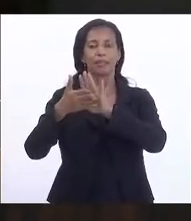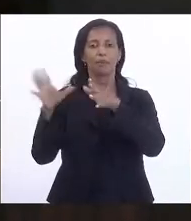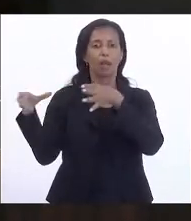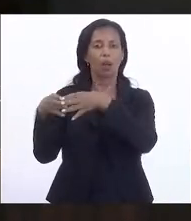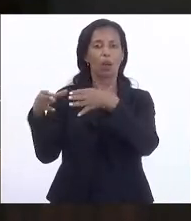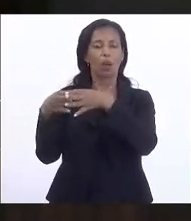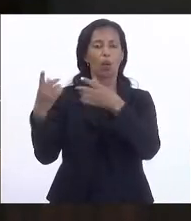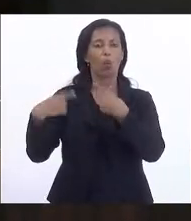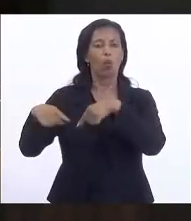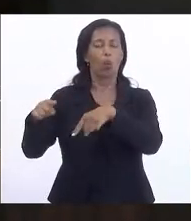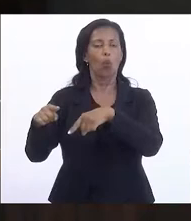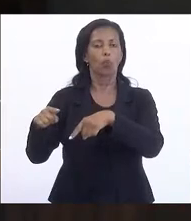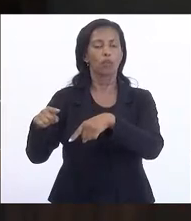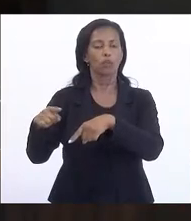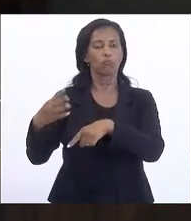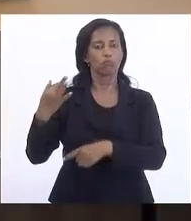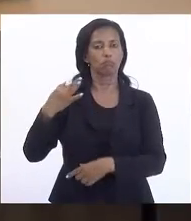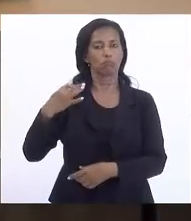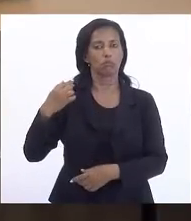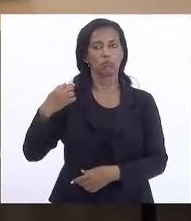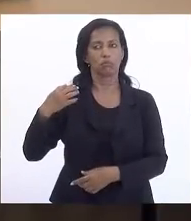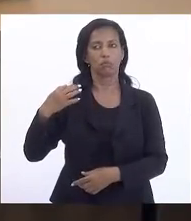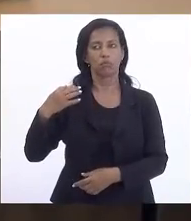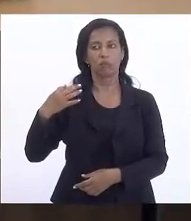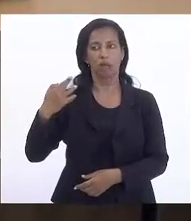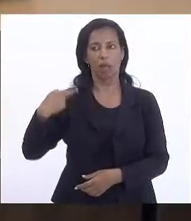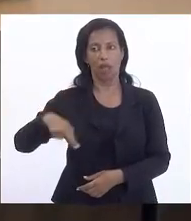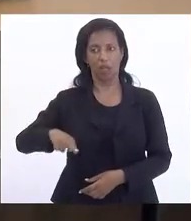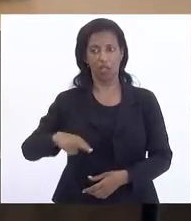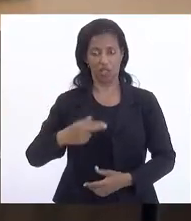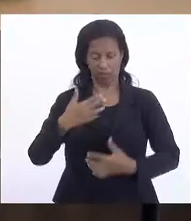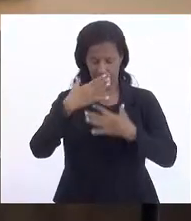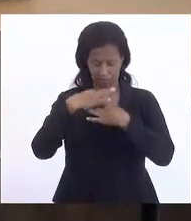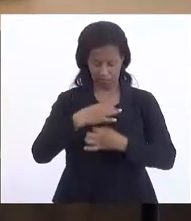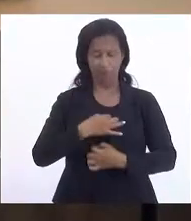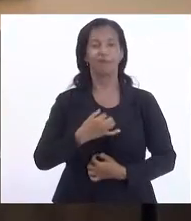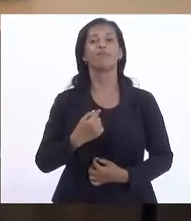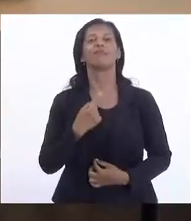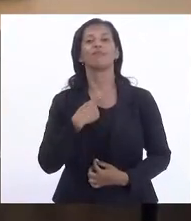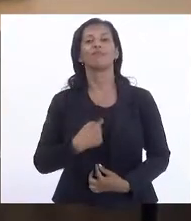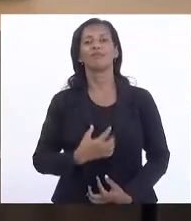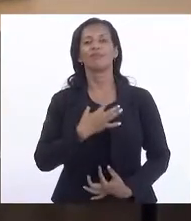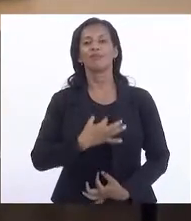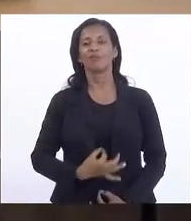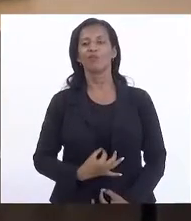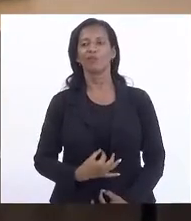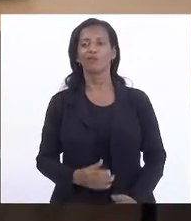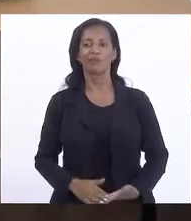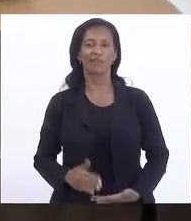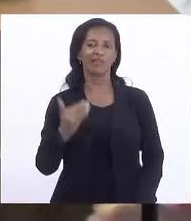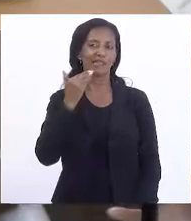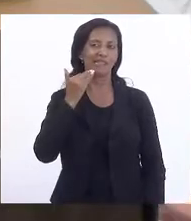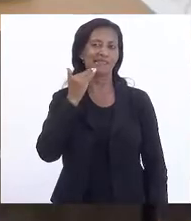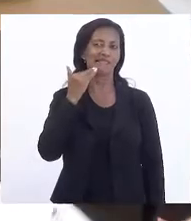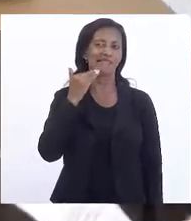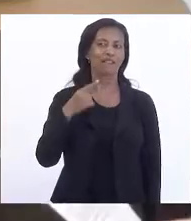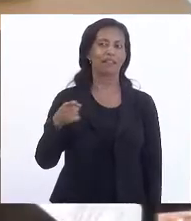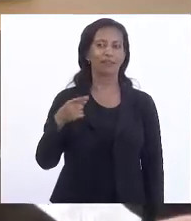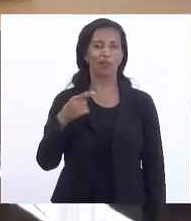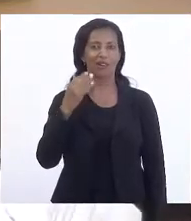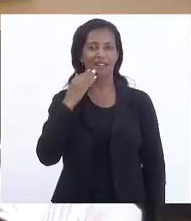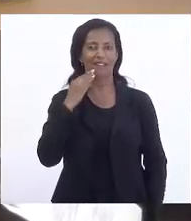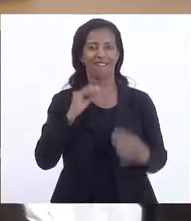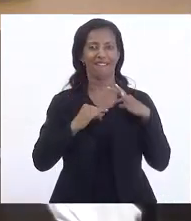Comissão de Combate às Discriminações. Presidente, agora estou devidamente engravatado com Van Gogh, e agora estou devidamente na hora de